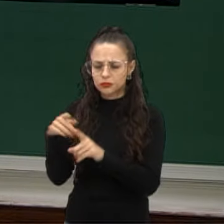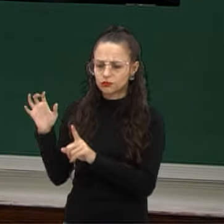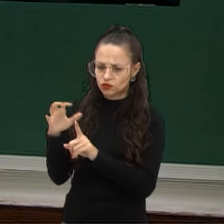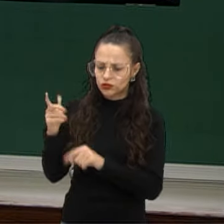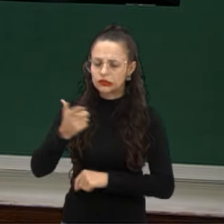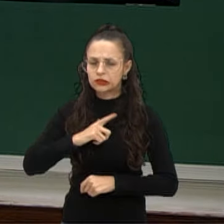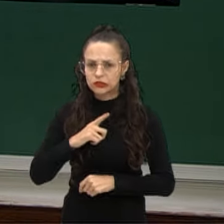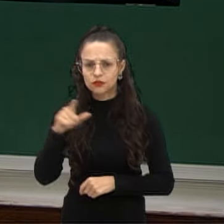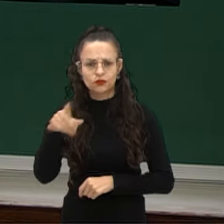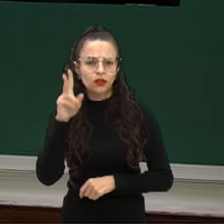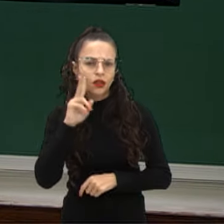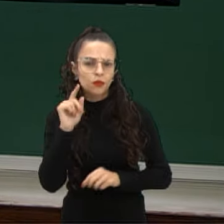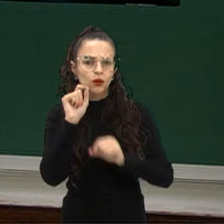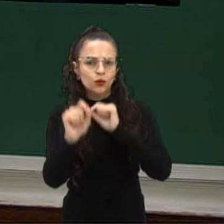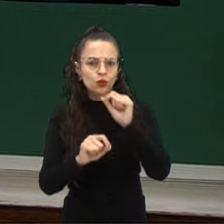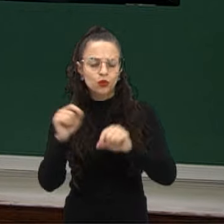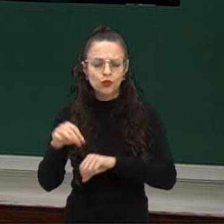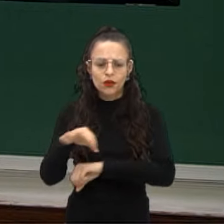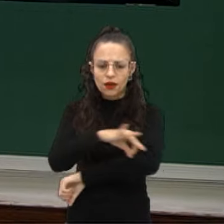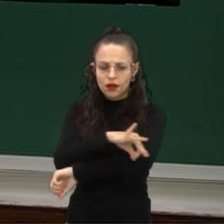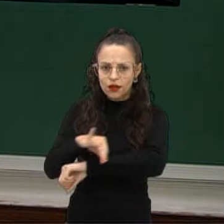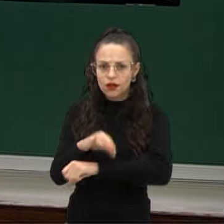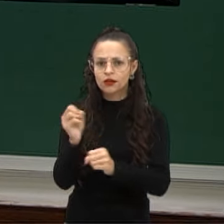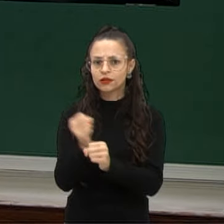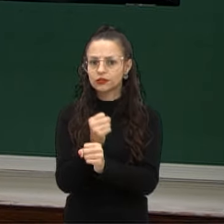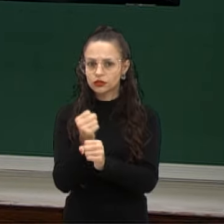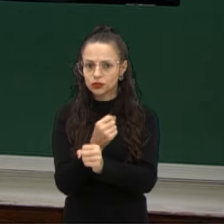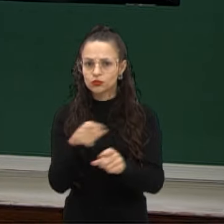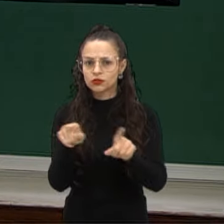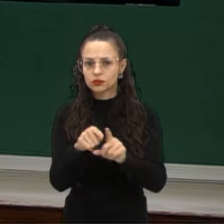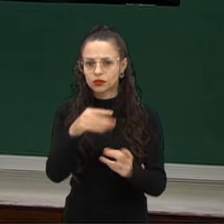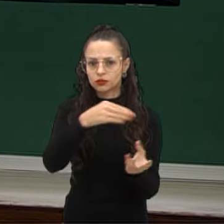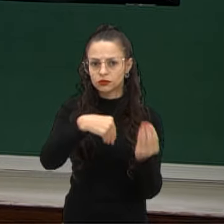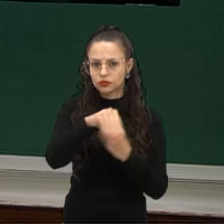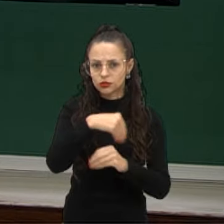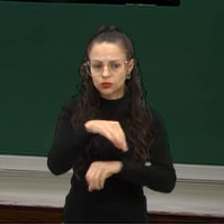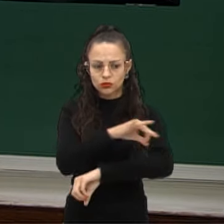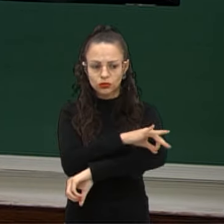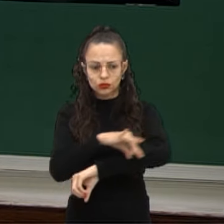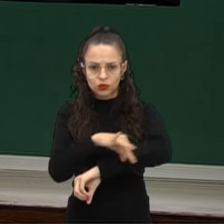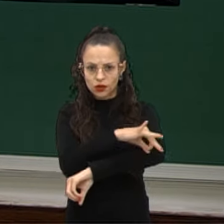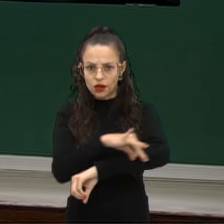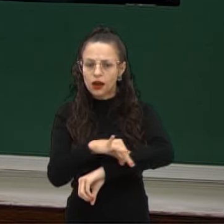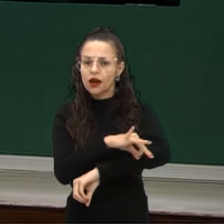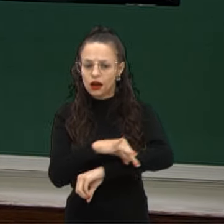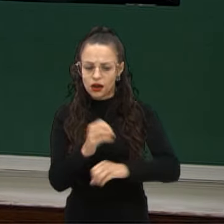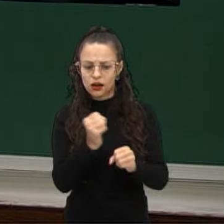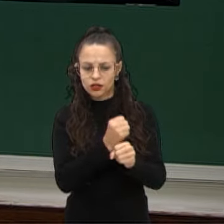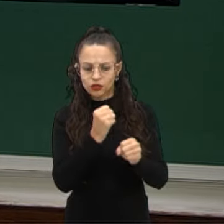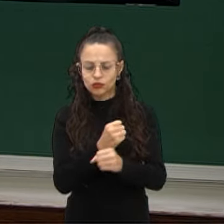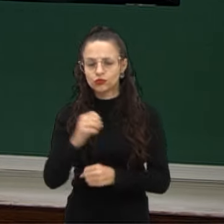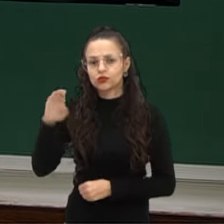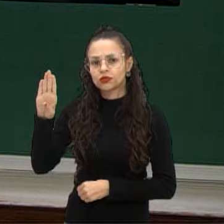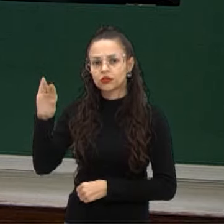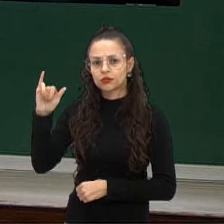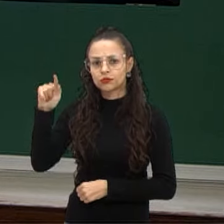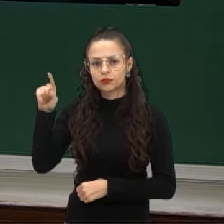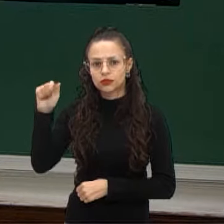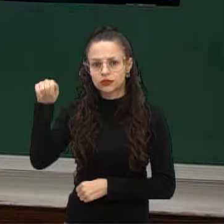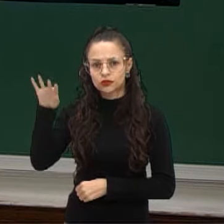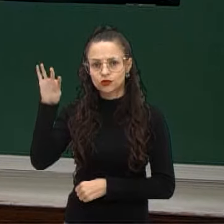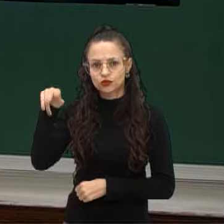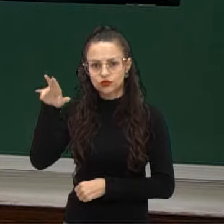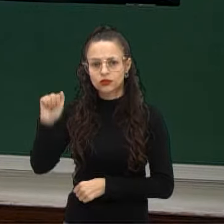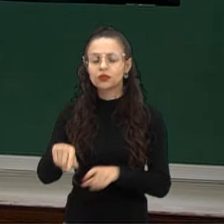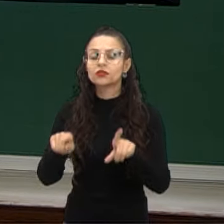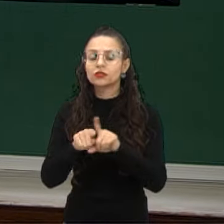vão lembrar que a arquitetura ela vai mesclar um pouco da arquitetura bizantina, né? E depois os mongóis vão